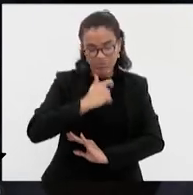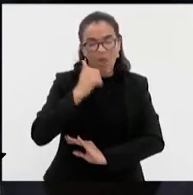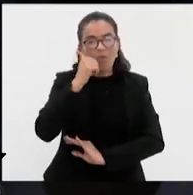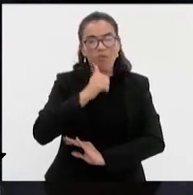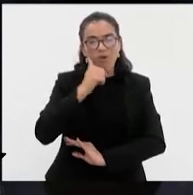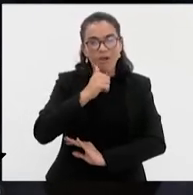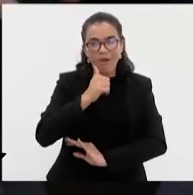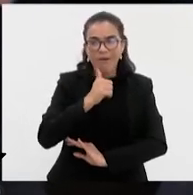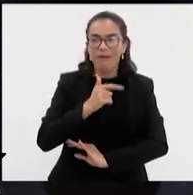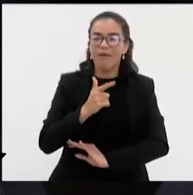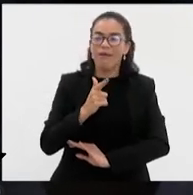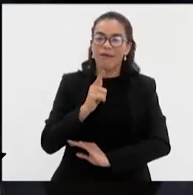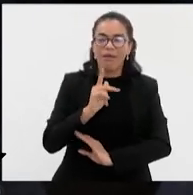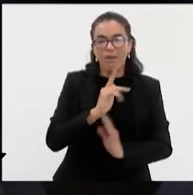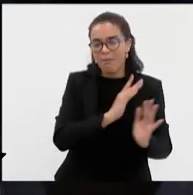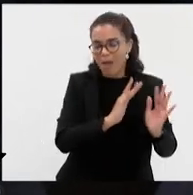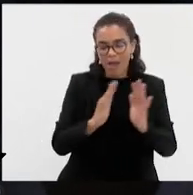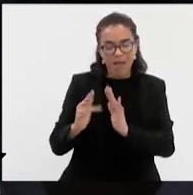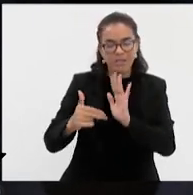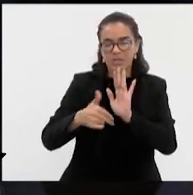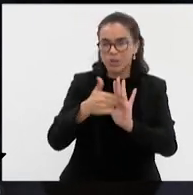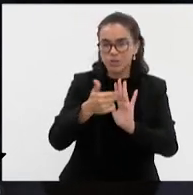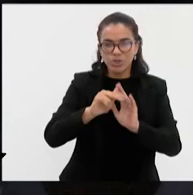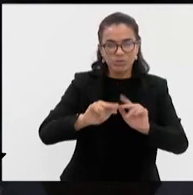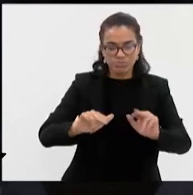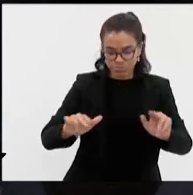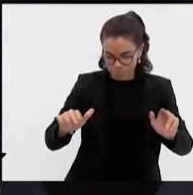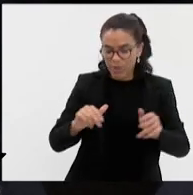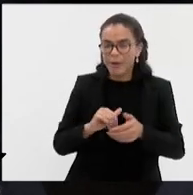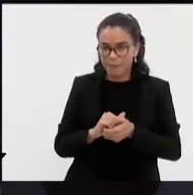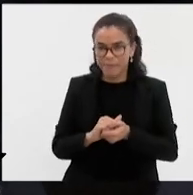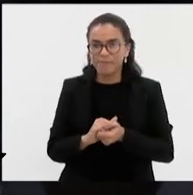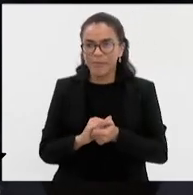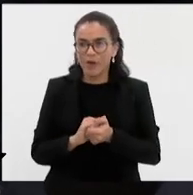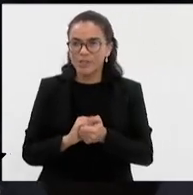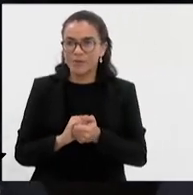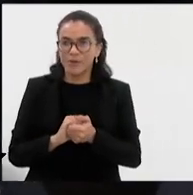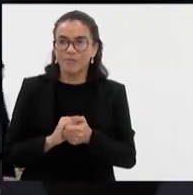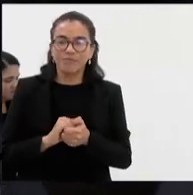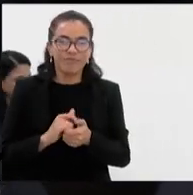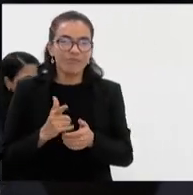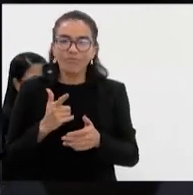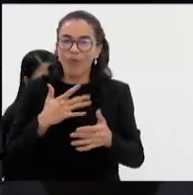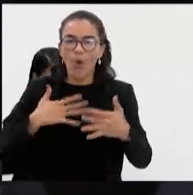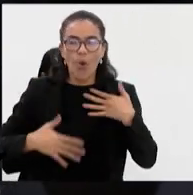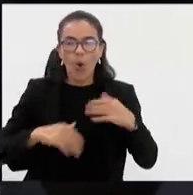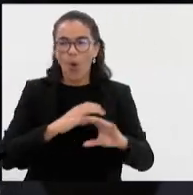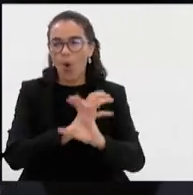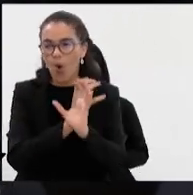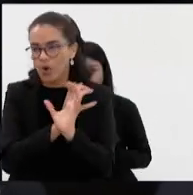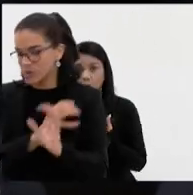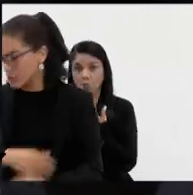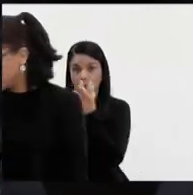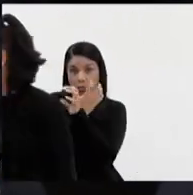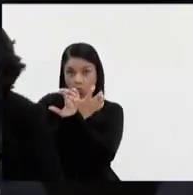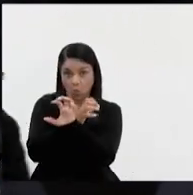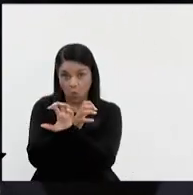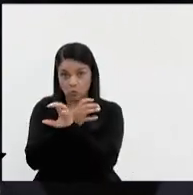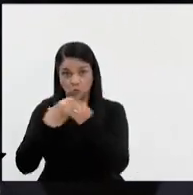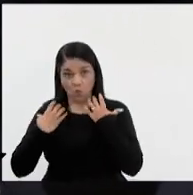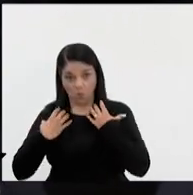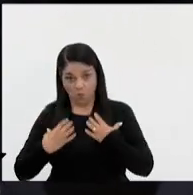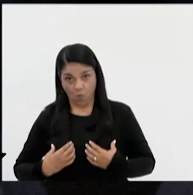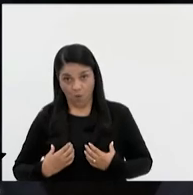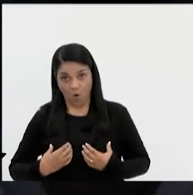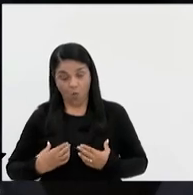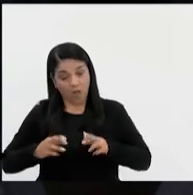e faça os processos cirúrgicos, faça tudo, o tamanho dos ossos, o tamanho do pulmão, etc., etc.,